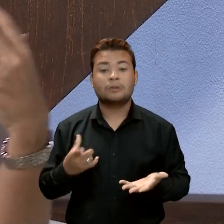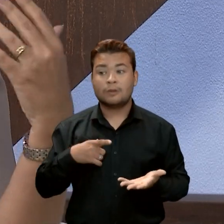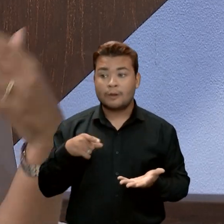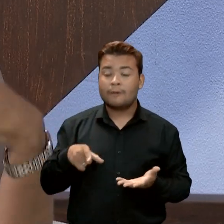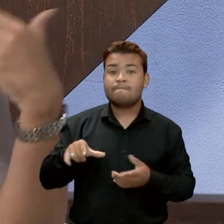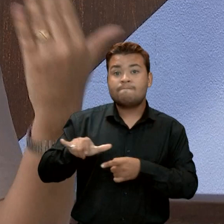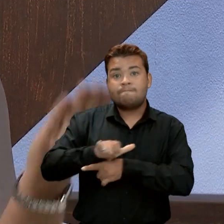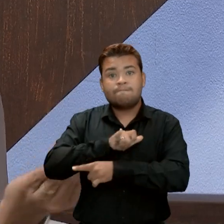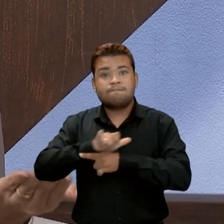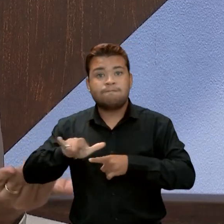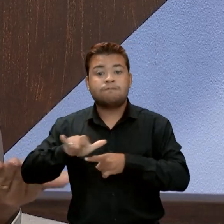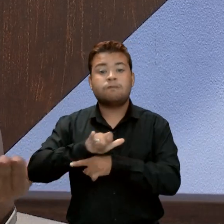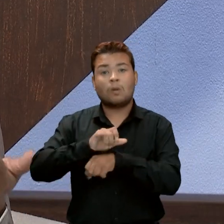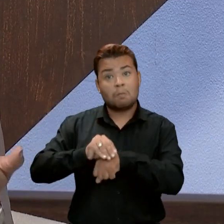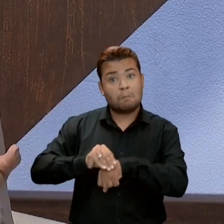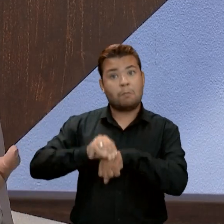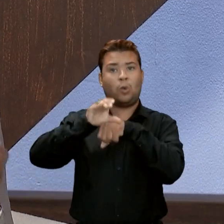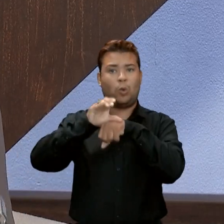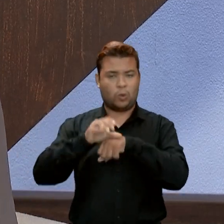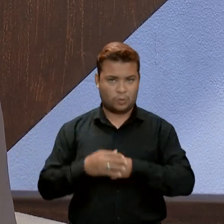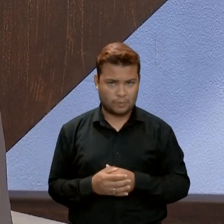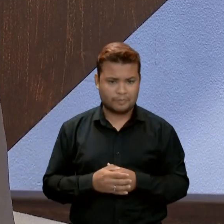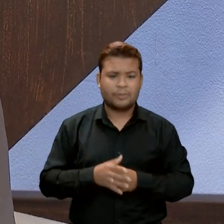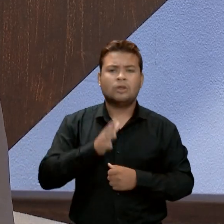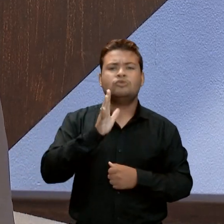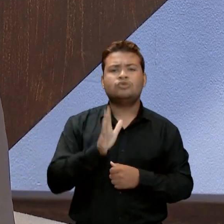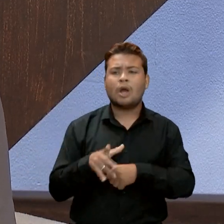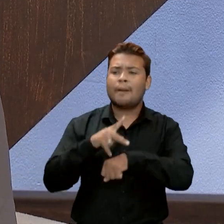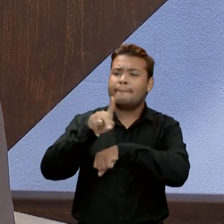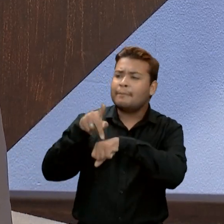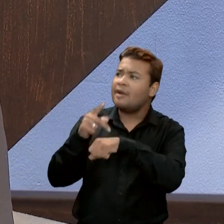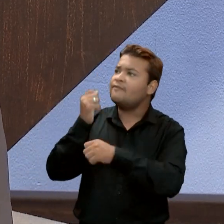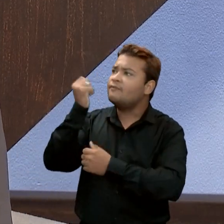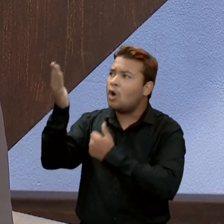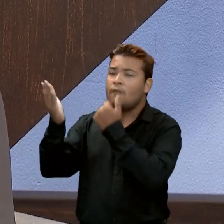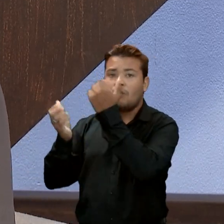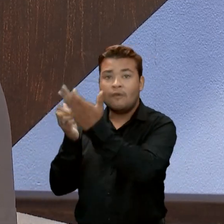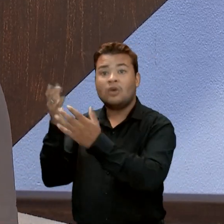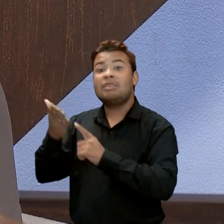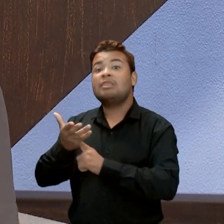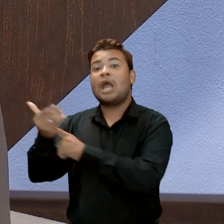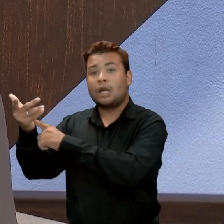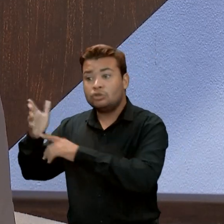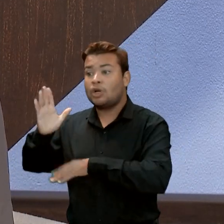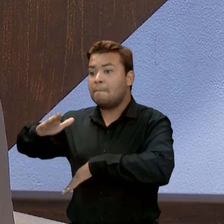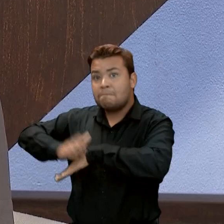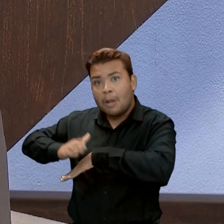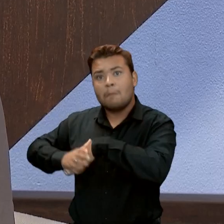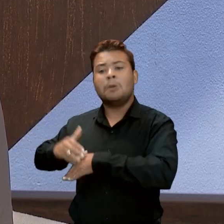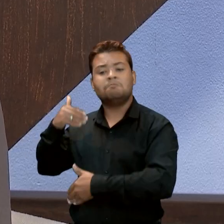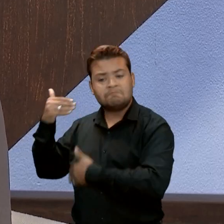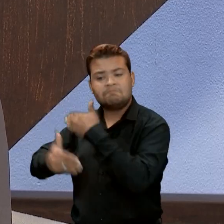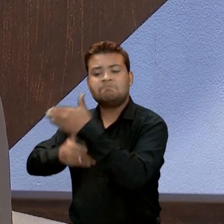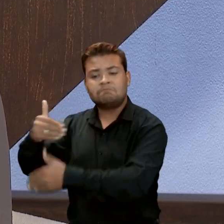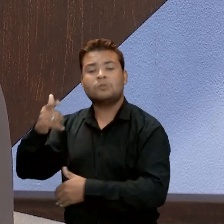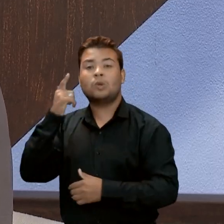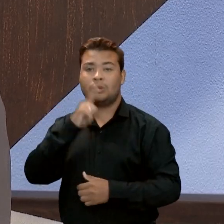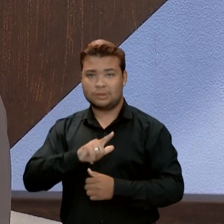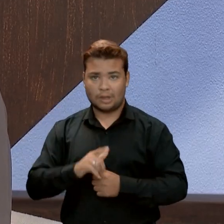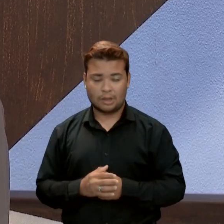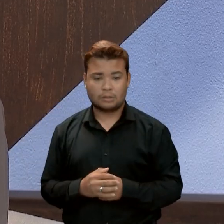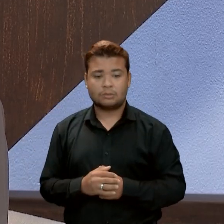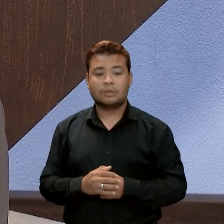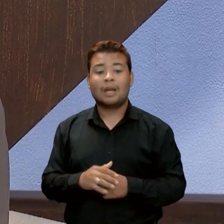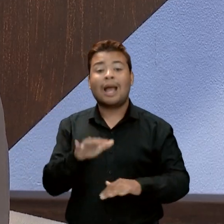expertise, né? Então, talvez em outros países já tenha aplicação, né, de alguma tecnologia que às vezes é inviável, financeiramente, às vezes falando, às